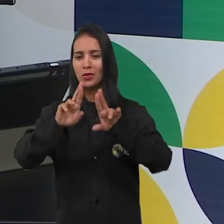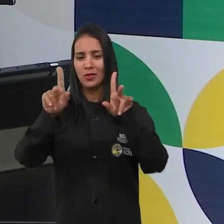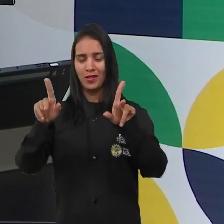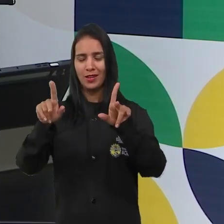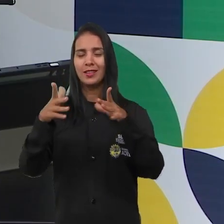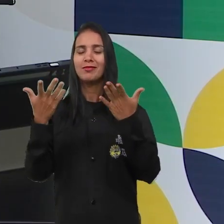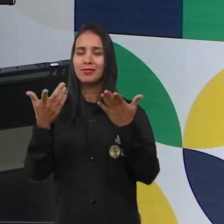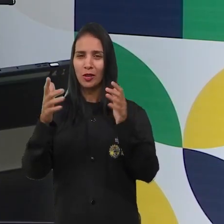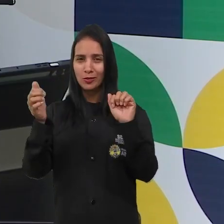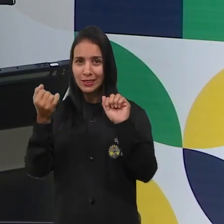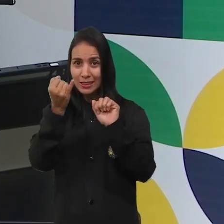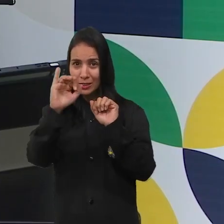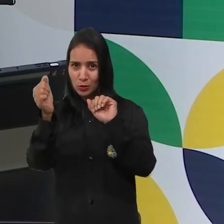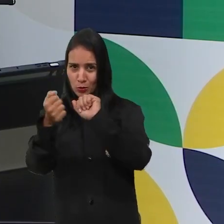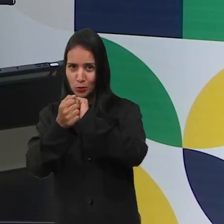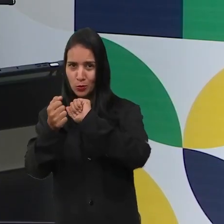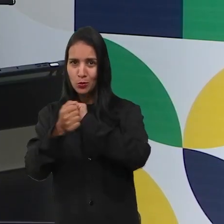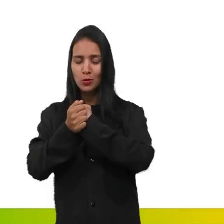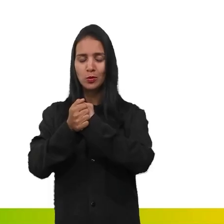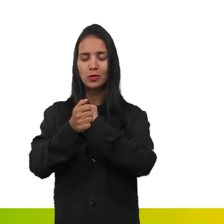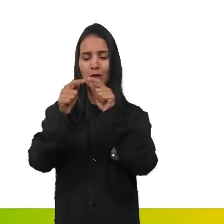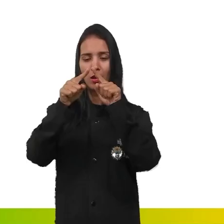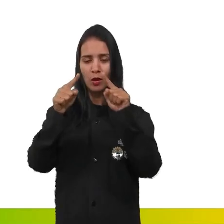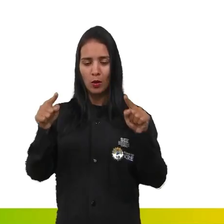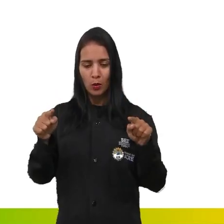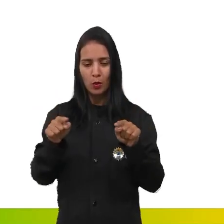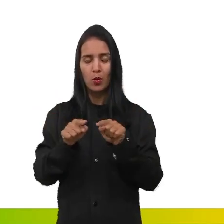Agora vamos ver o volume do cone.